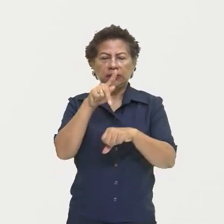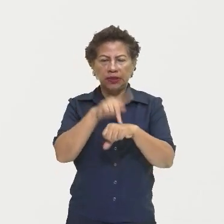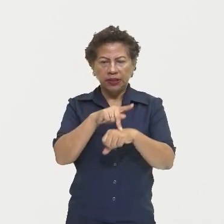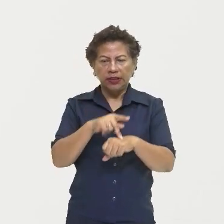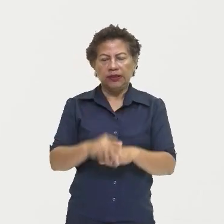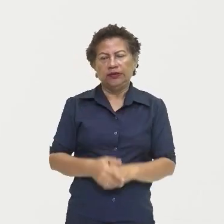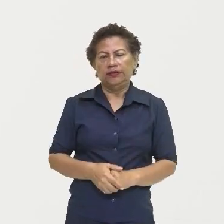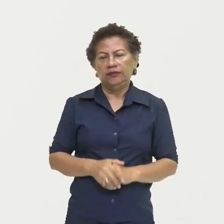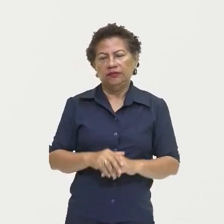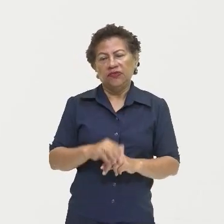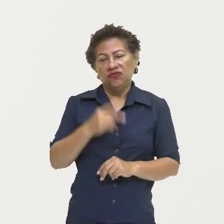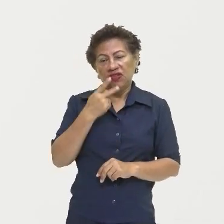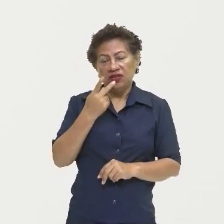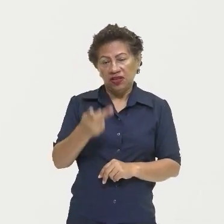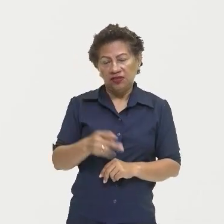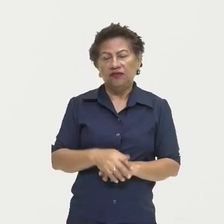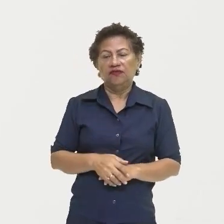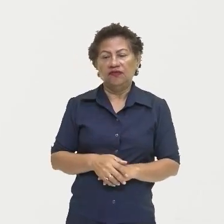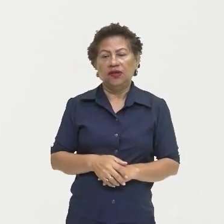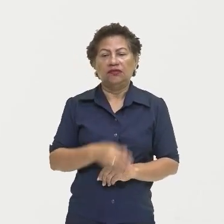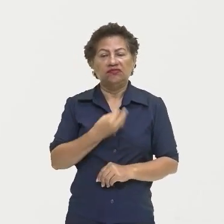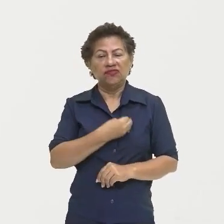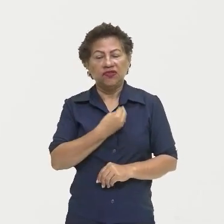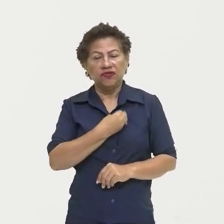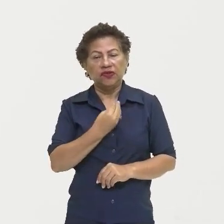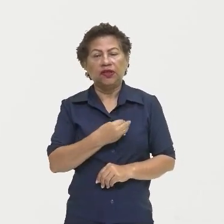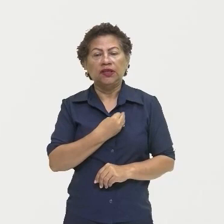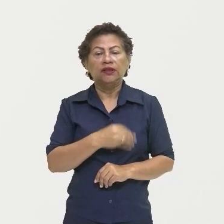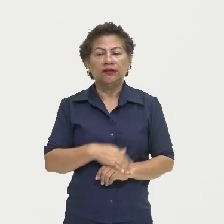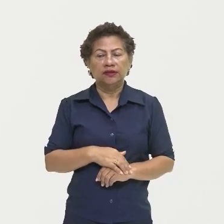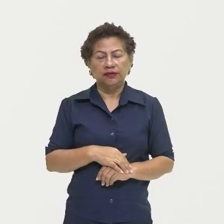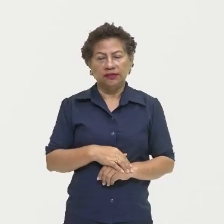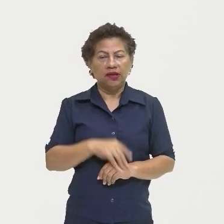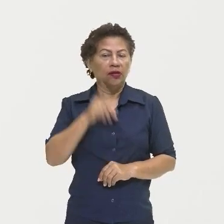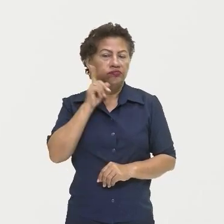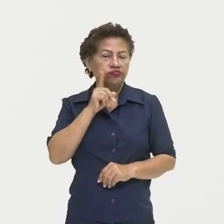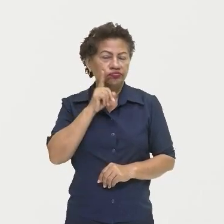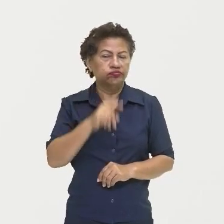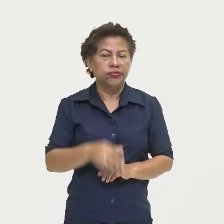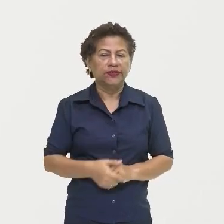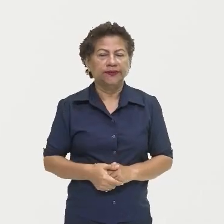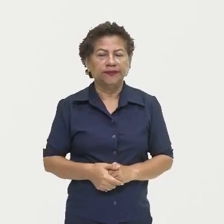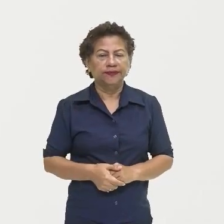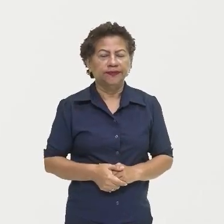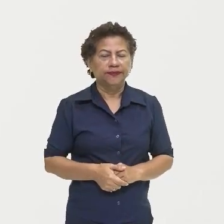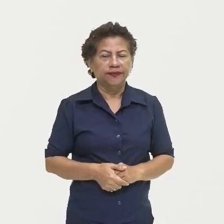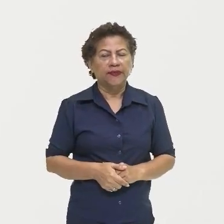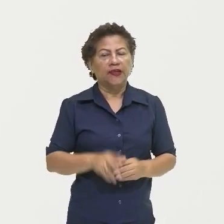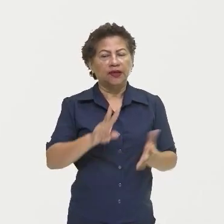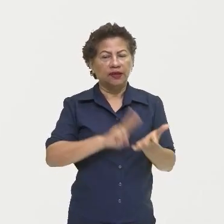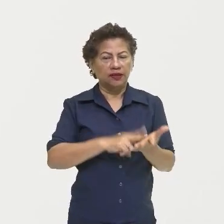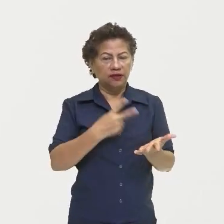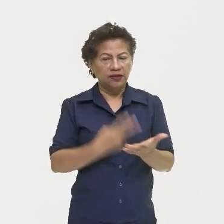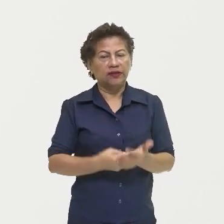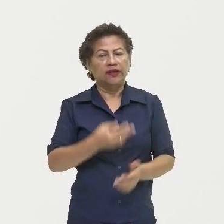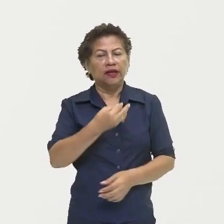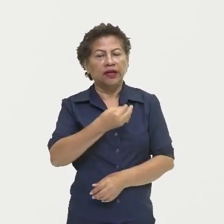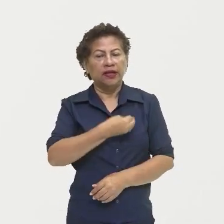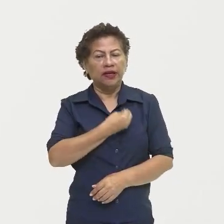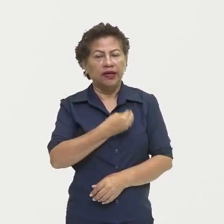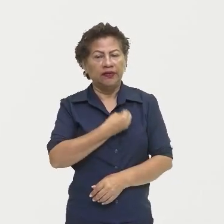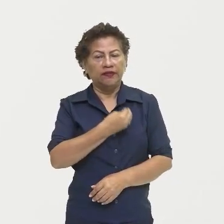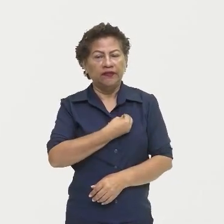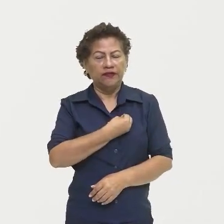estilo de vida americano, né? American Way of Life, que é o estilo de vida americano, traduzindo aqui para o nosso